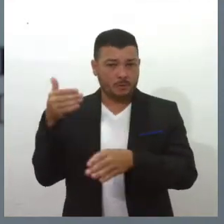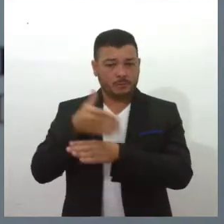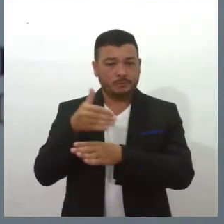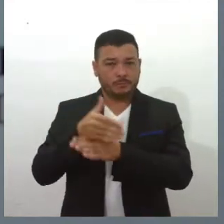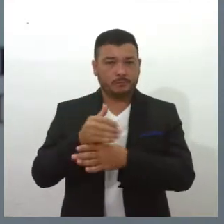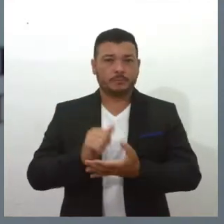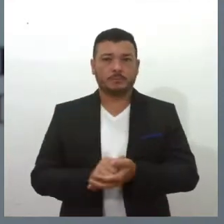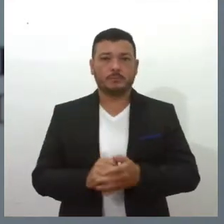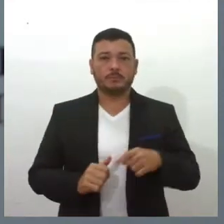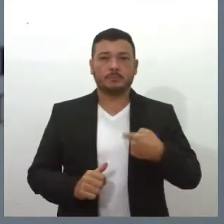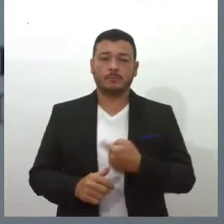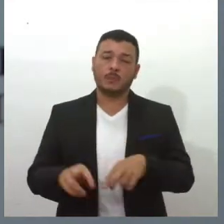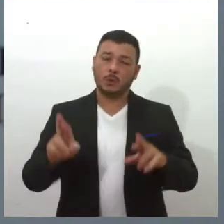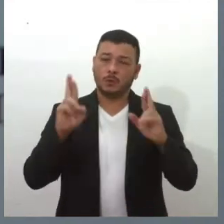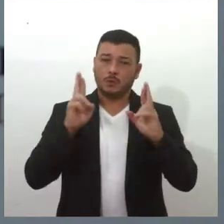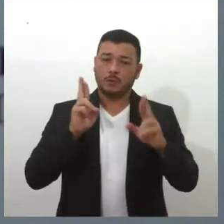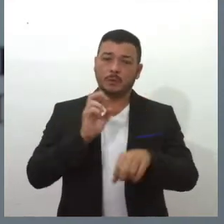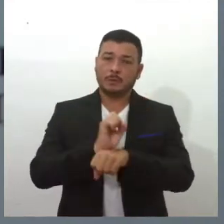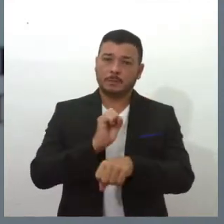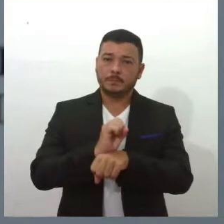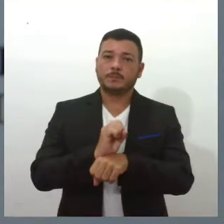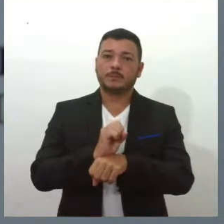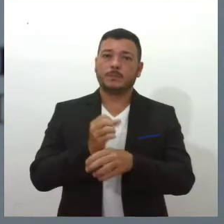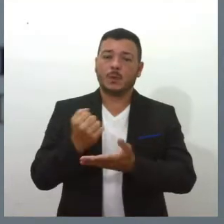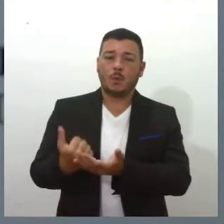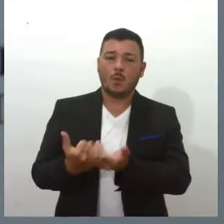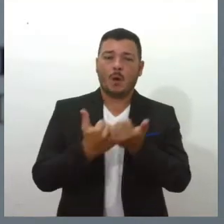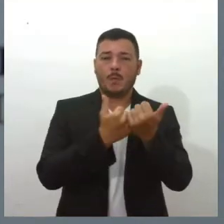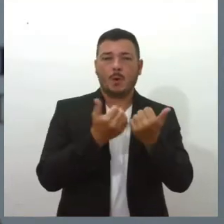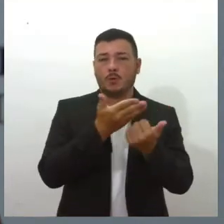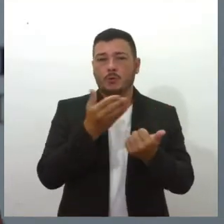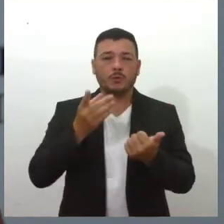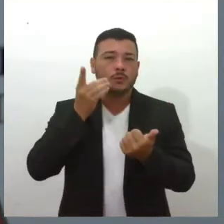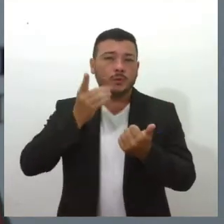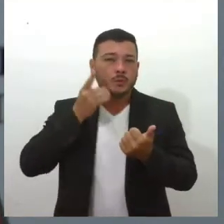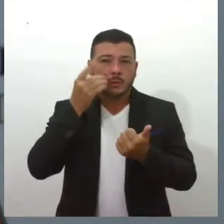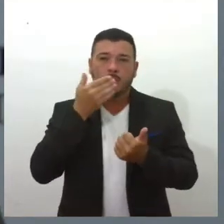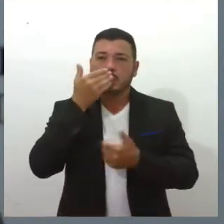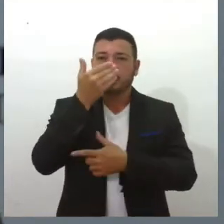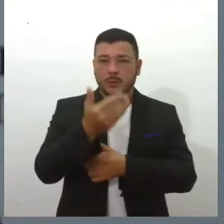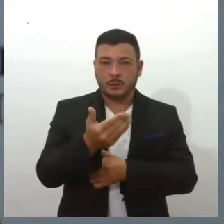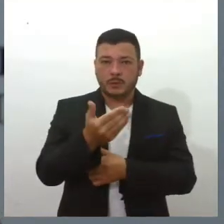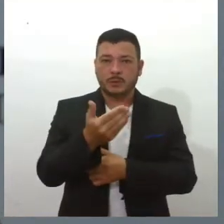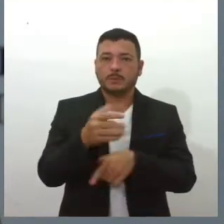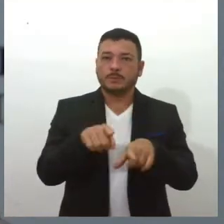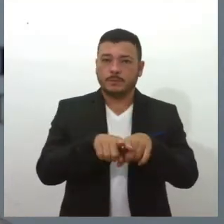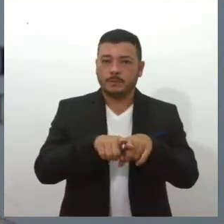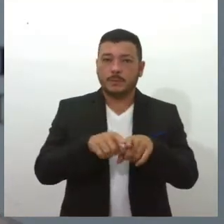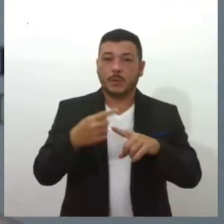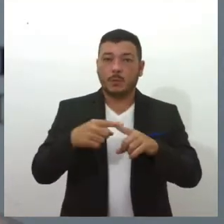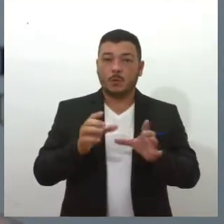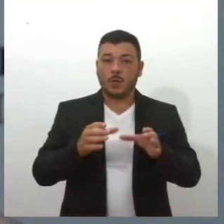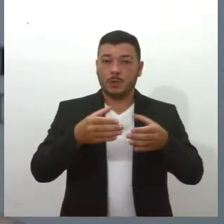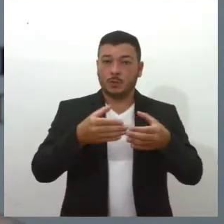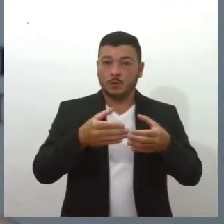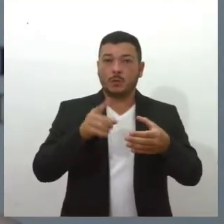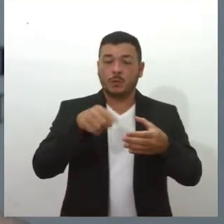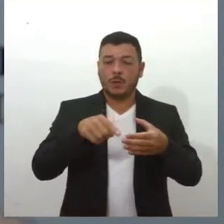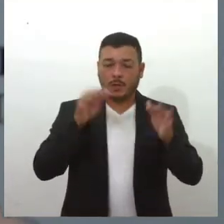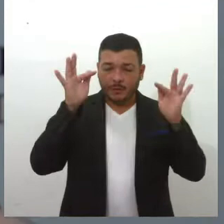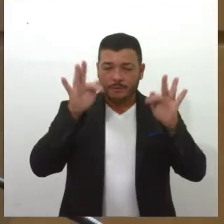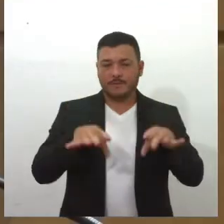a gente espera e a gente conta com o apoio dos deputados para esse pleito, que essa categoria seja